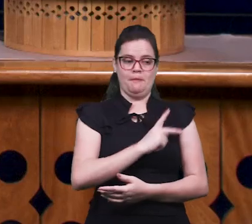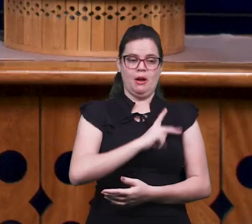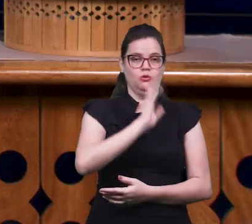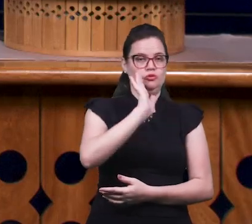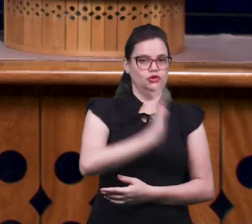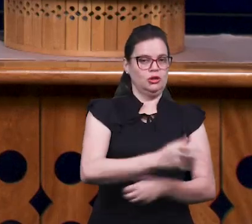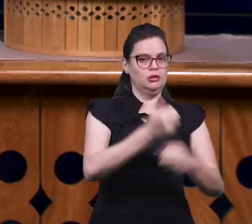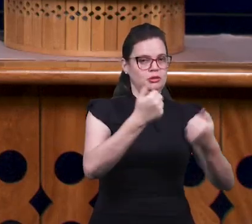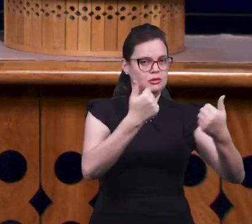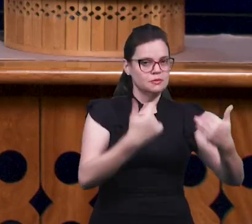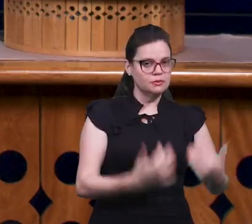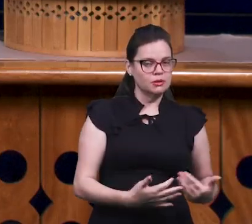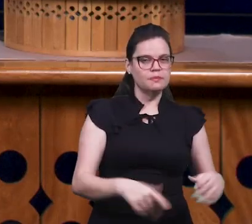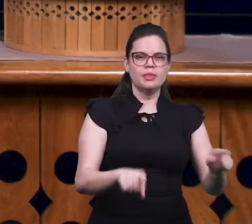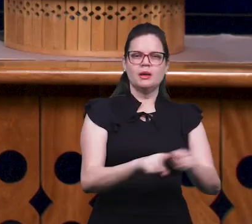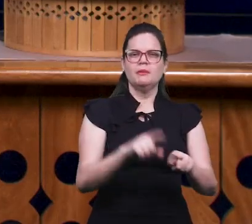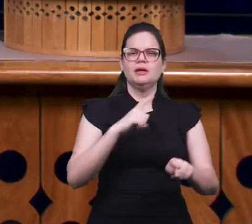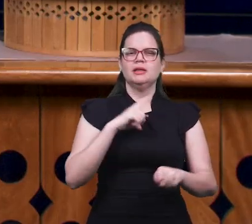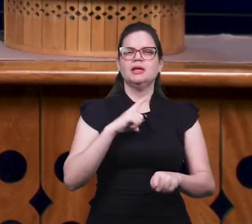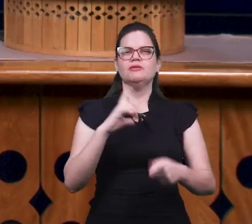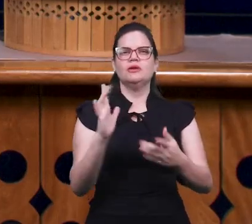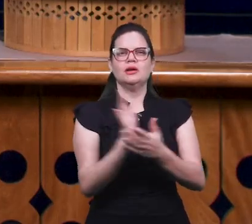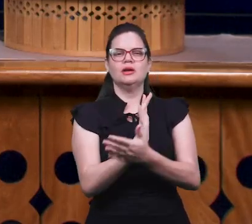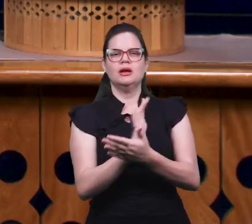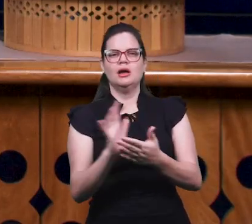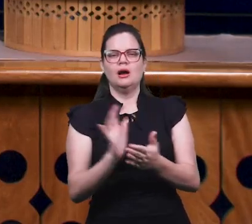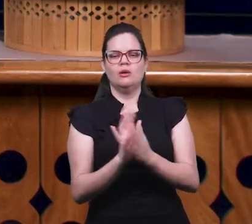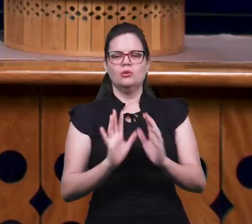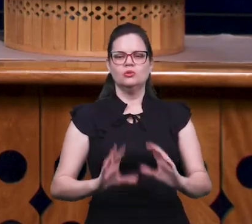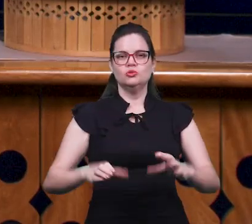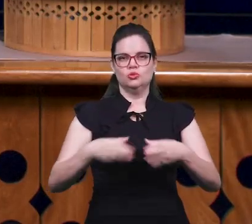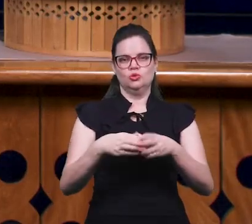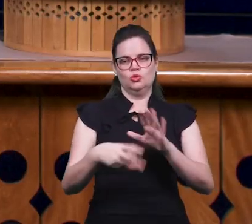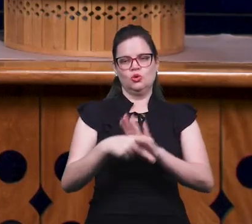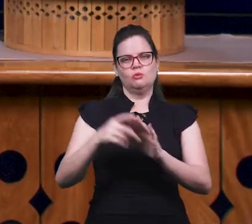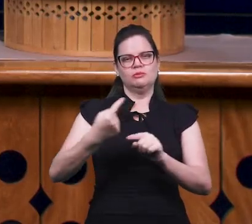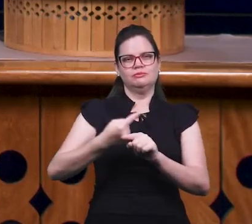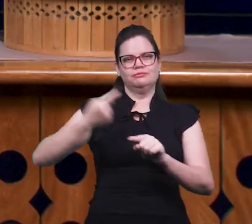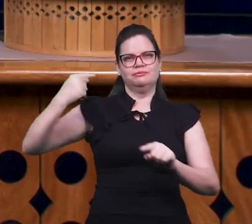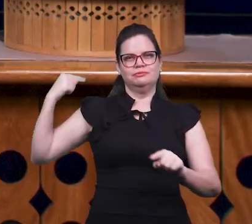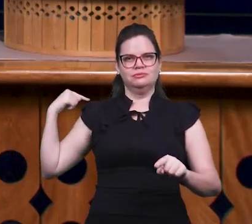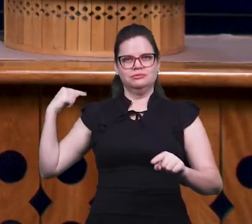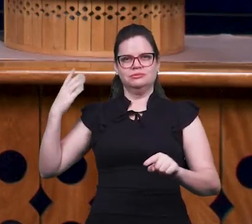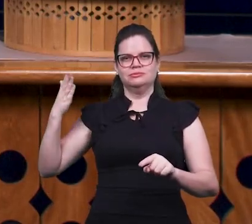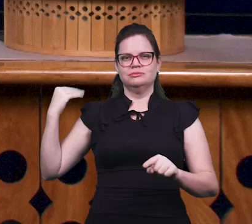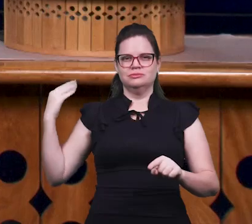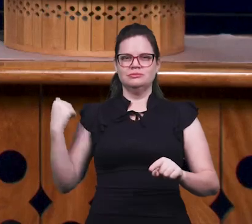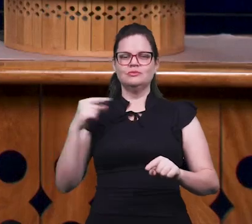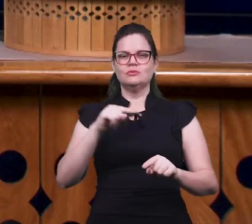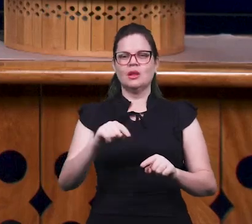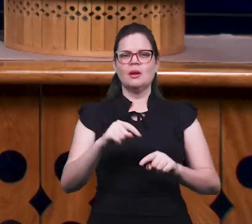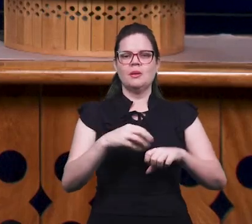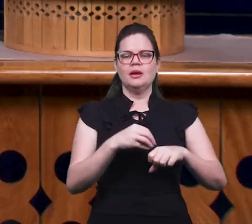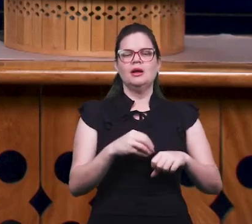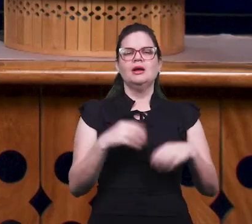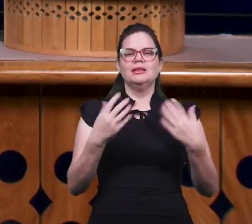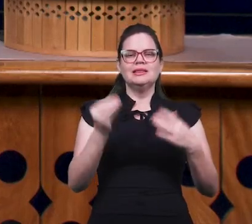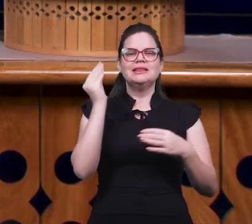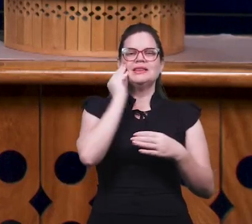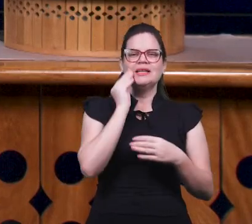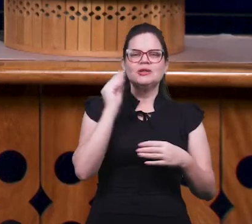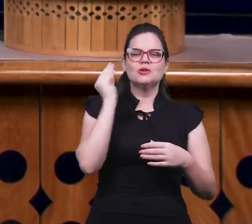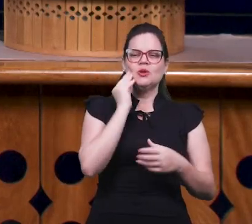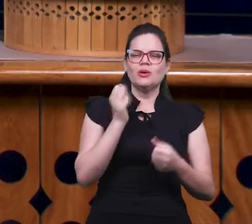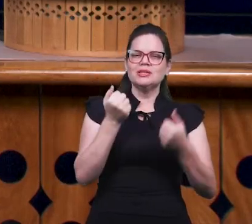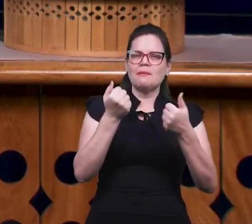Alguns da patrística tentaram falar, mas eles acabaram que eles trouxeram, alguns patrísticos, eles trouxeram a filosofia para dentro do cristianismo.